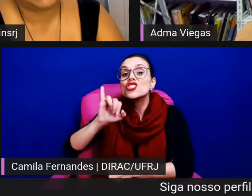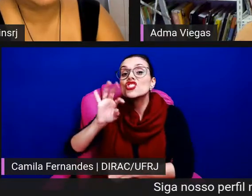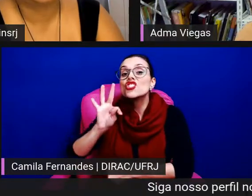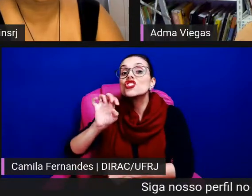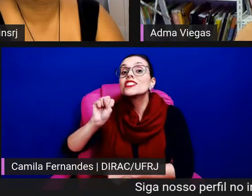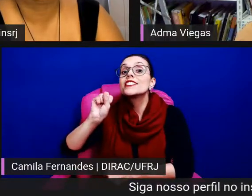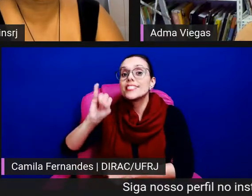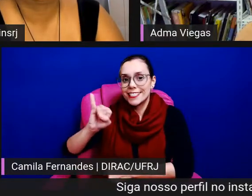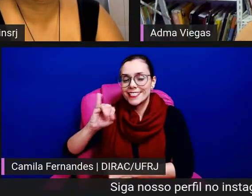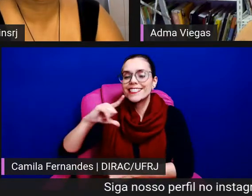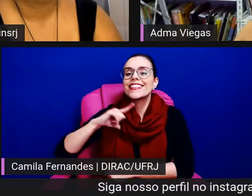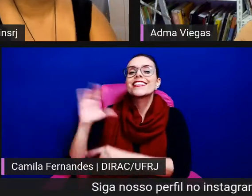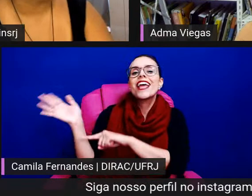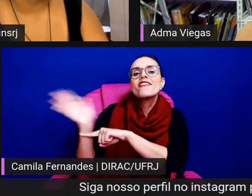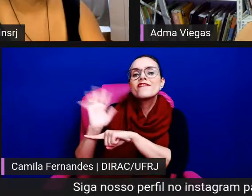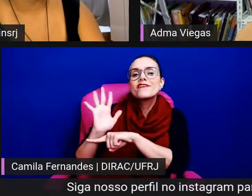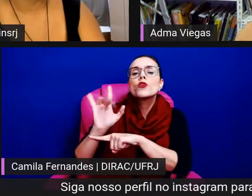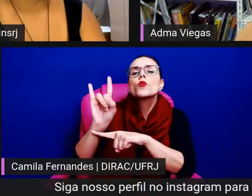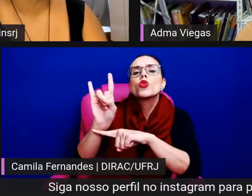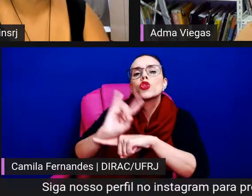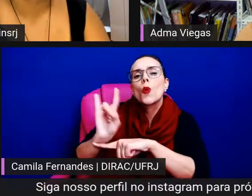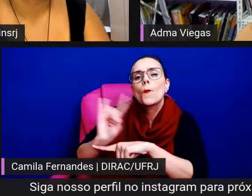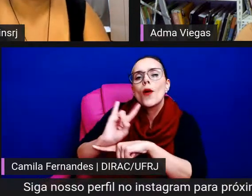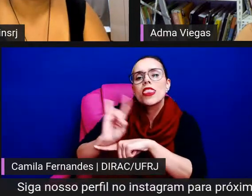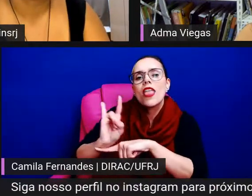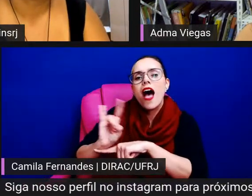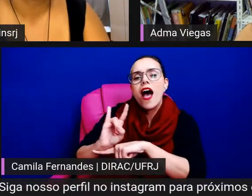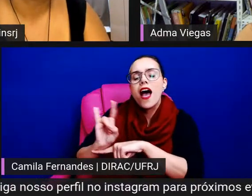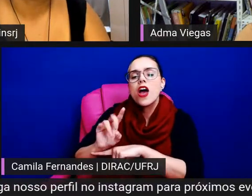de Noiva, né? De